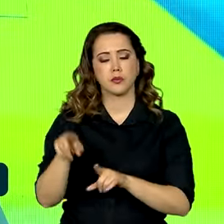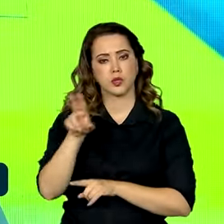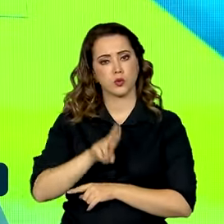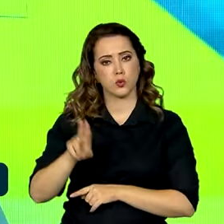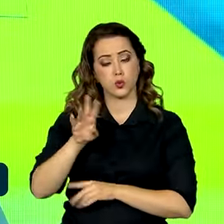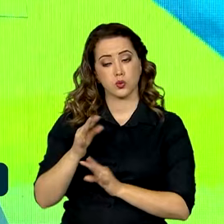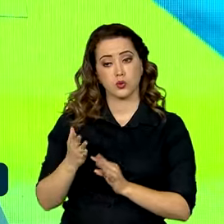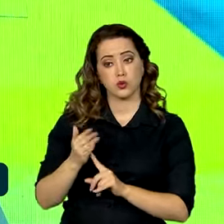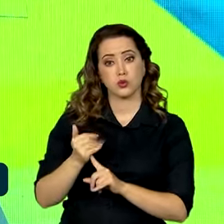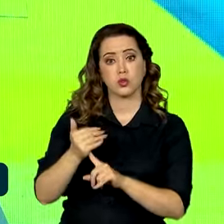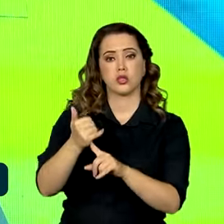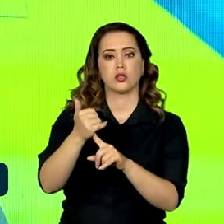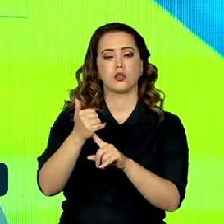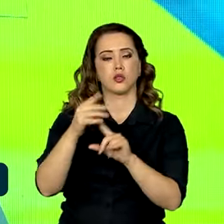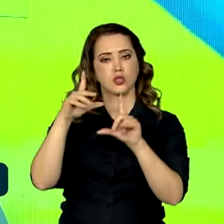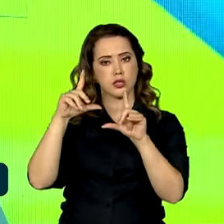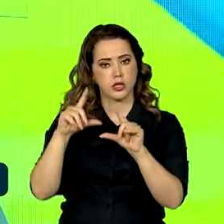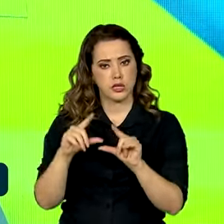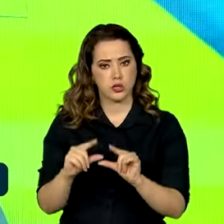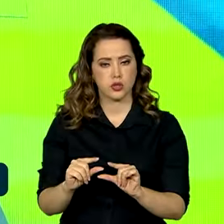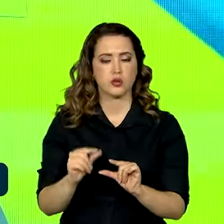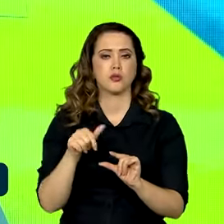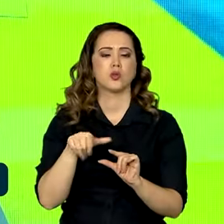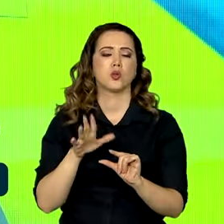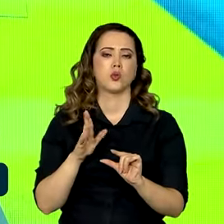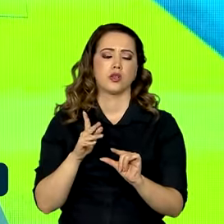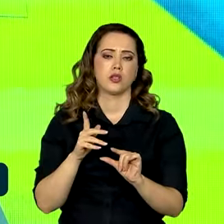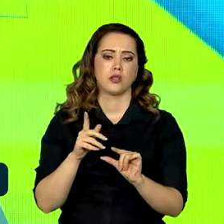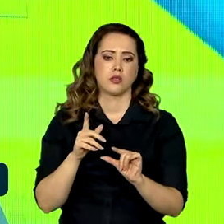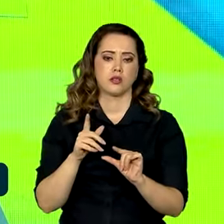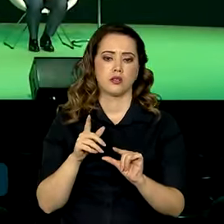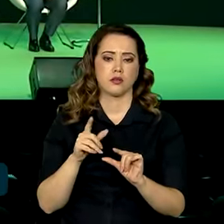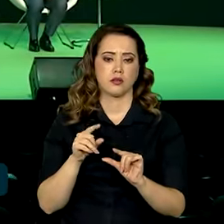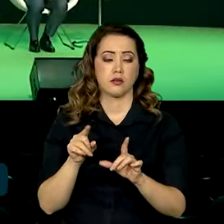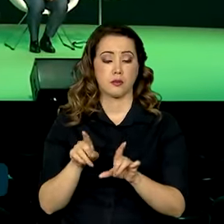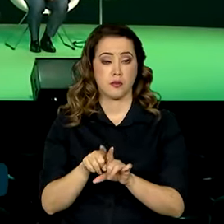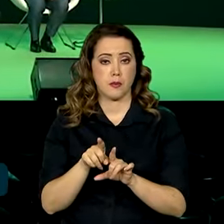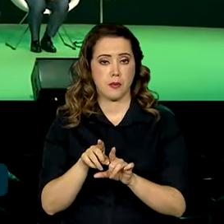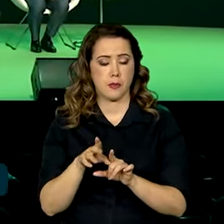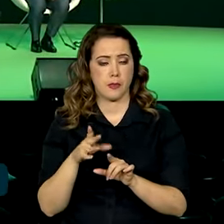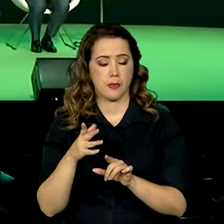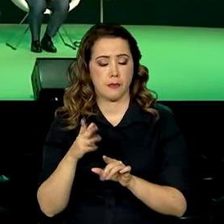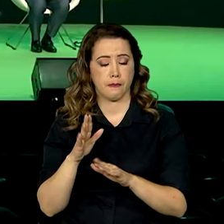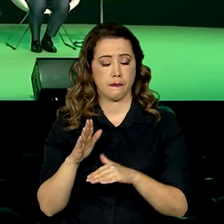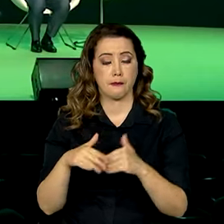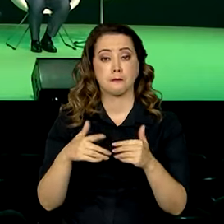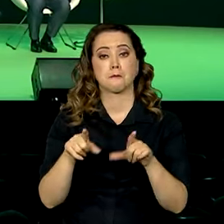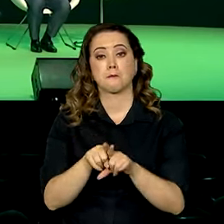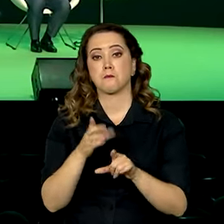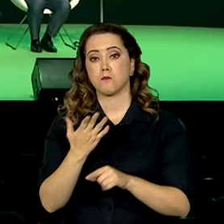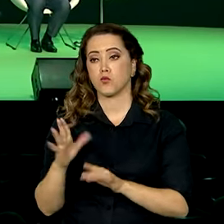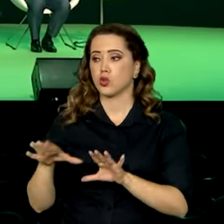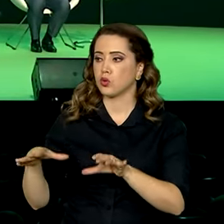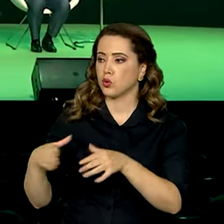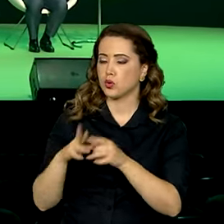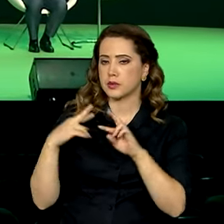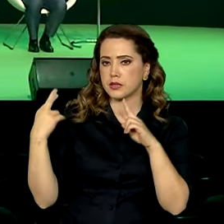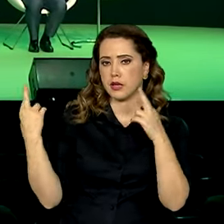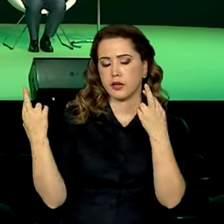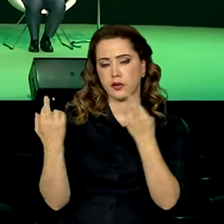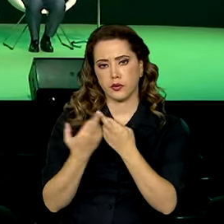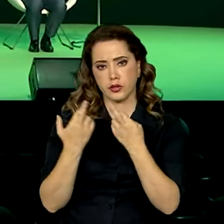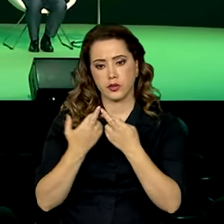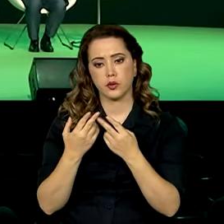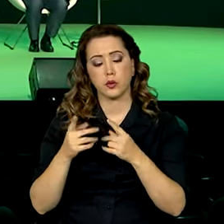de tecnologias que mitigam o impacto da atividade econômica no planeta. O setor está reunido para discutir soluções